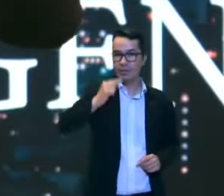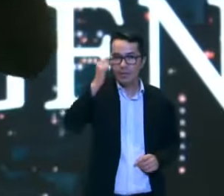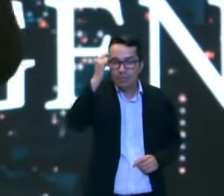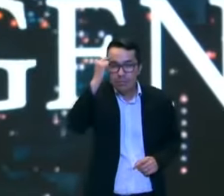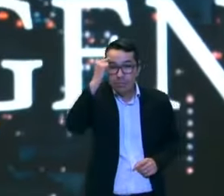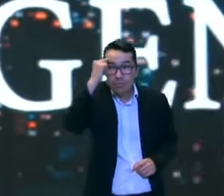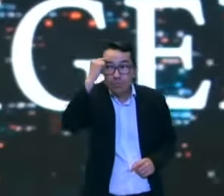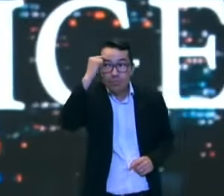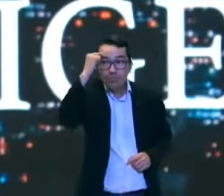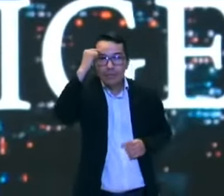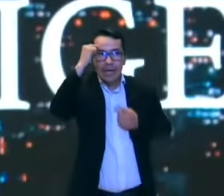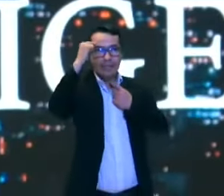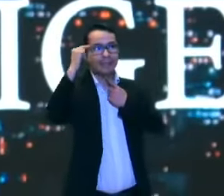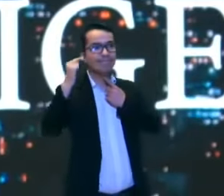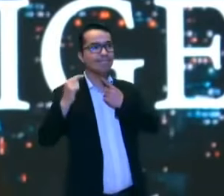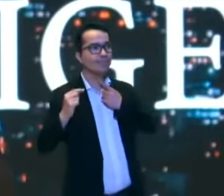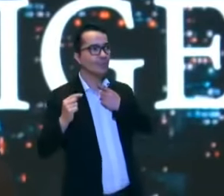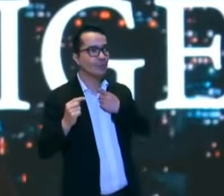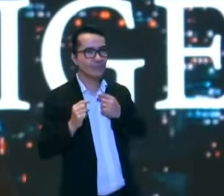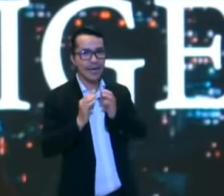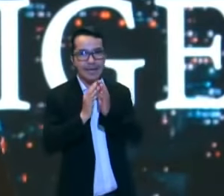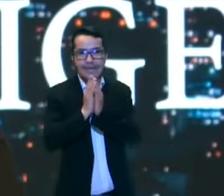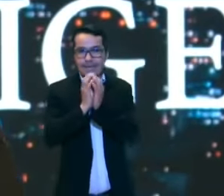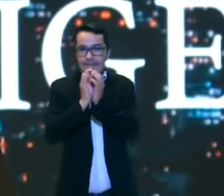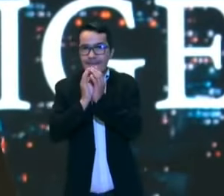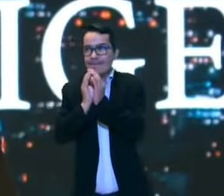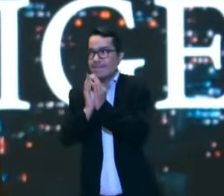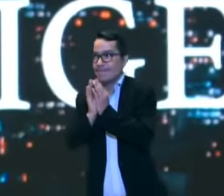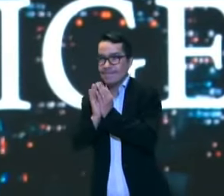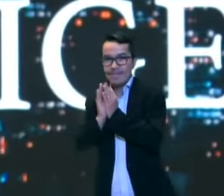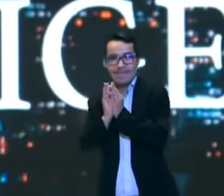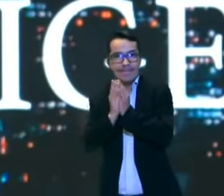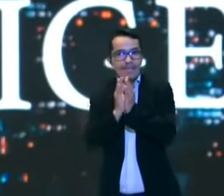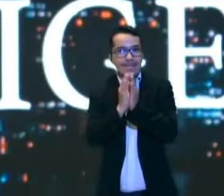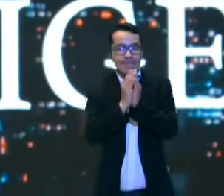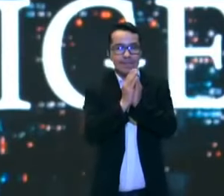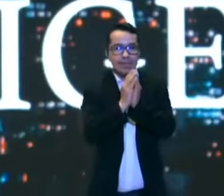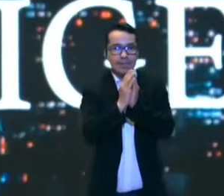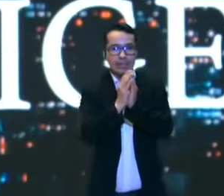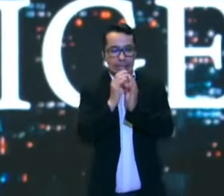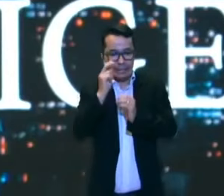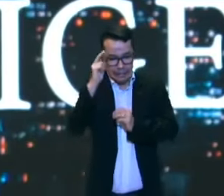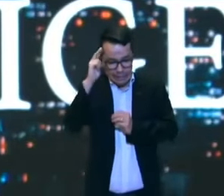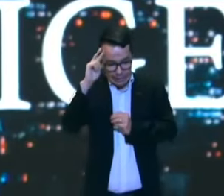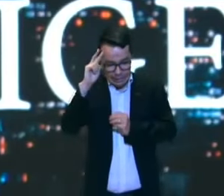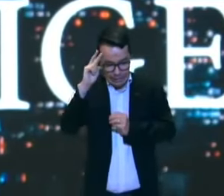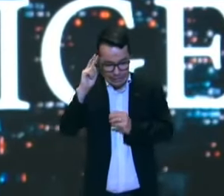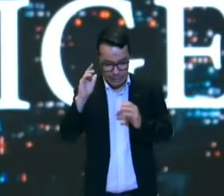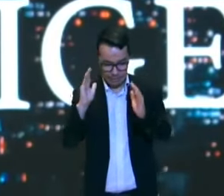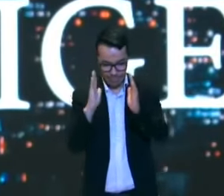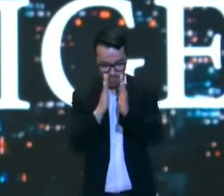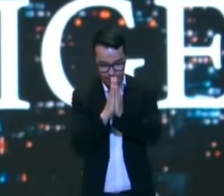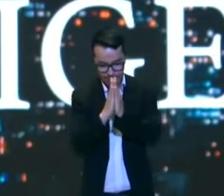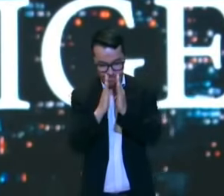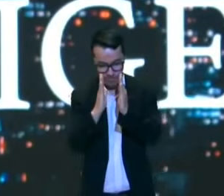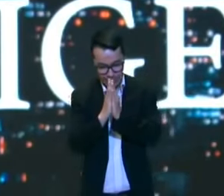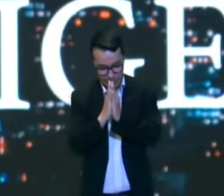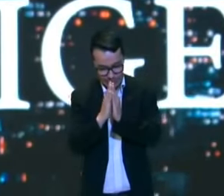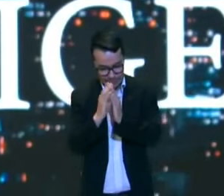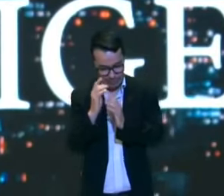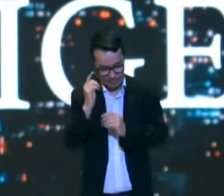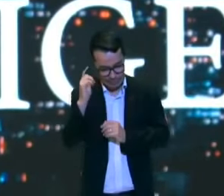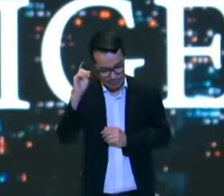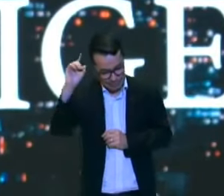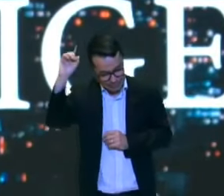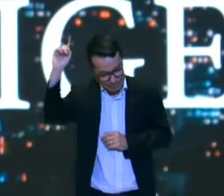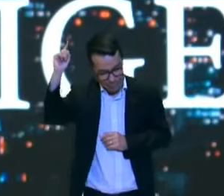vem. Ei, aqui não, Satanás. Senhor, eu apresento esse pensamento cativo